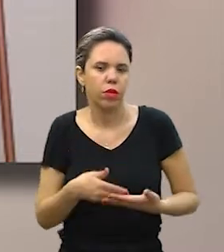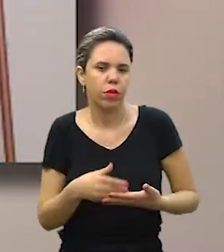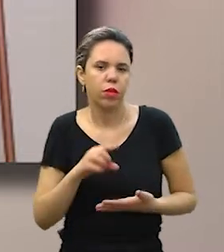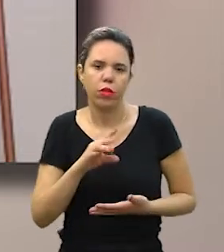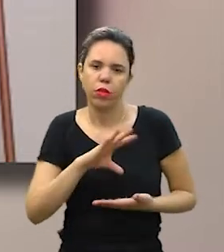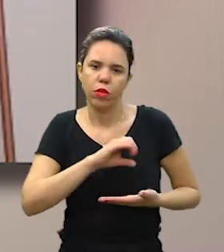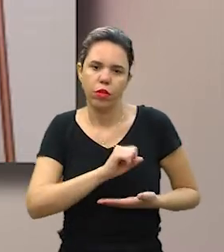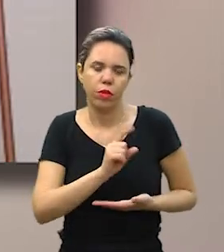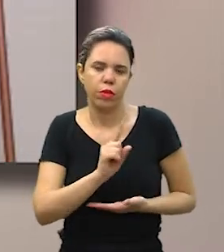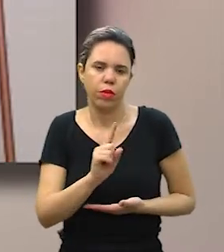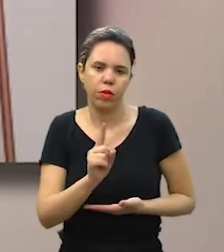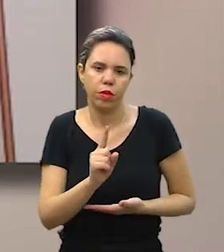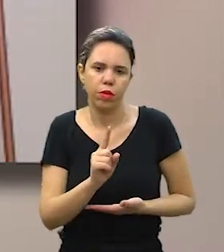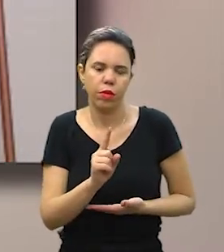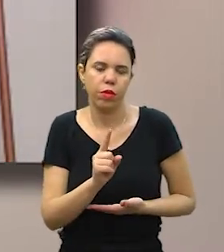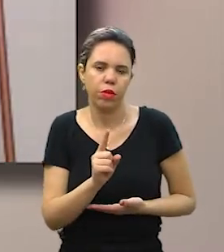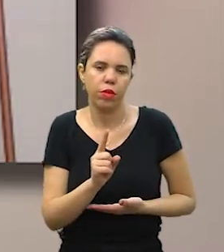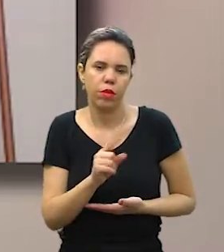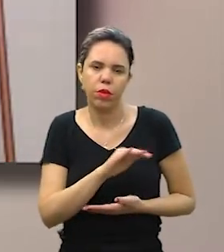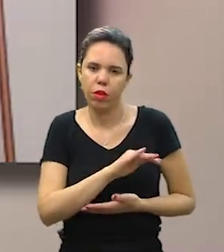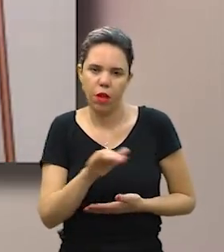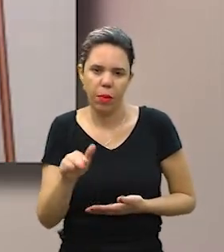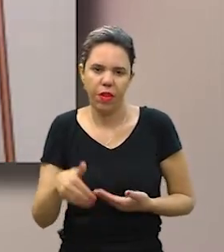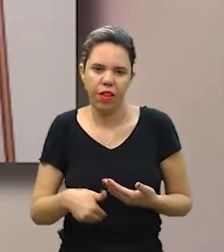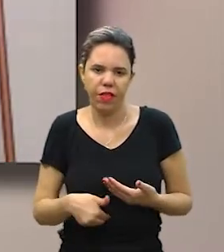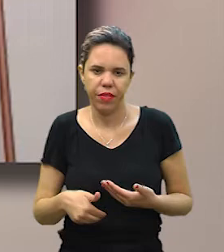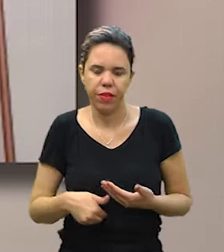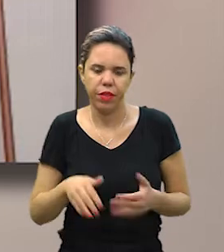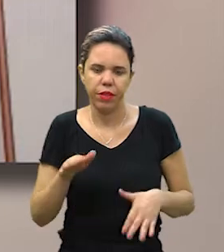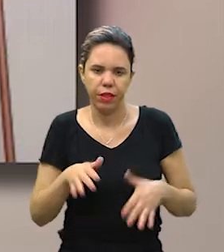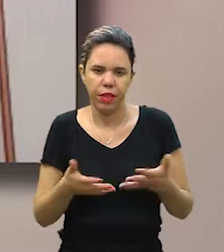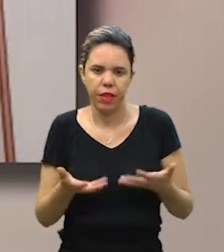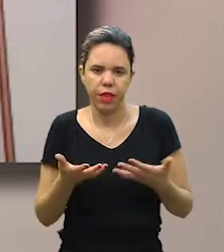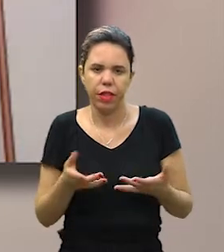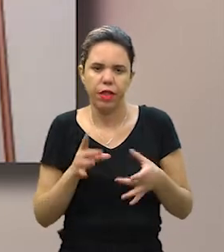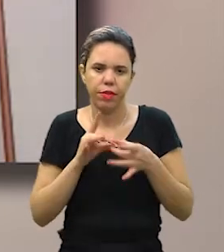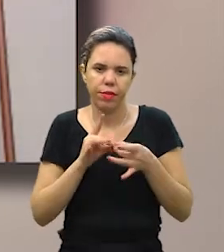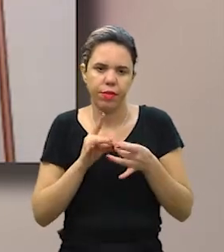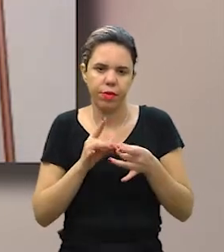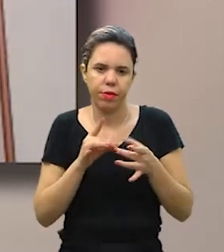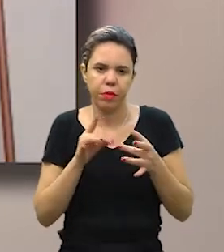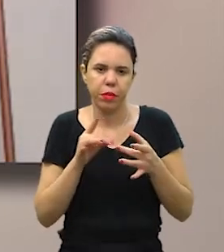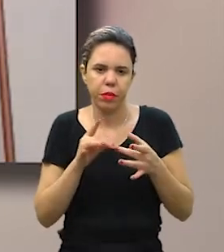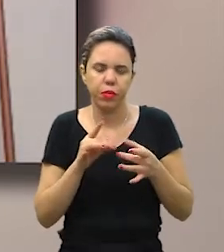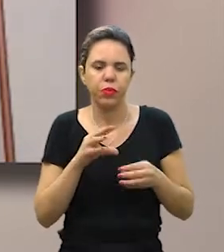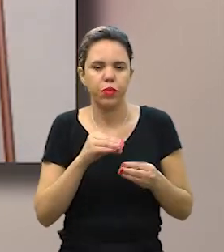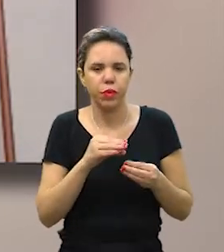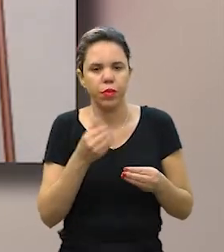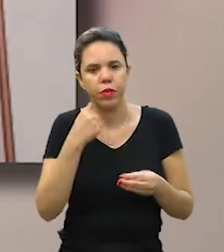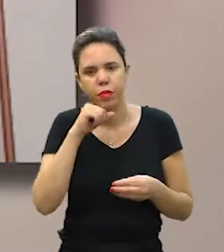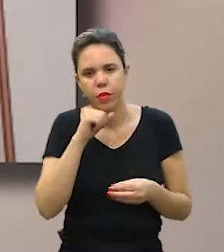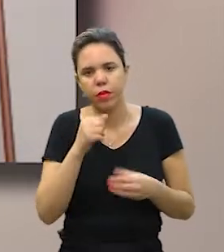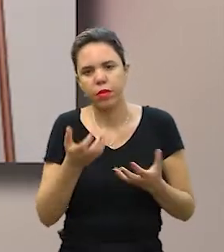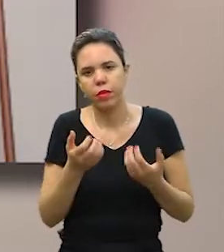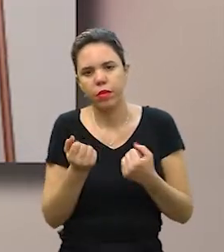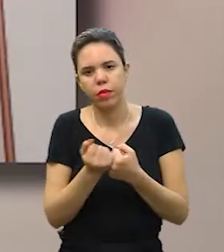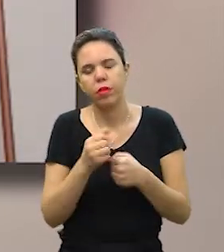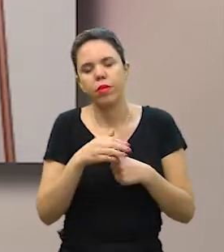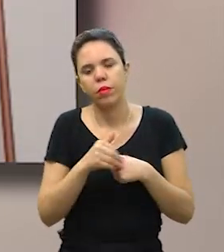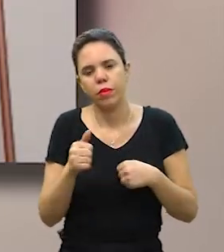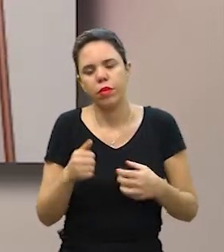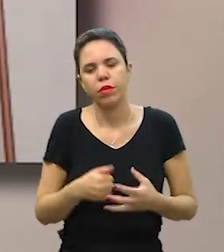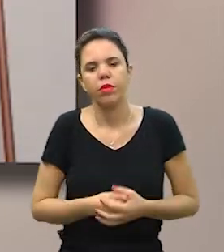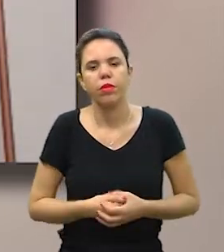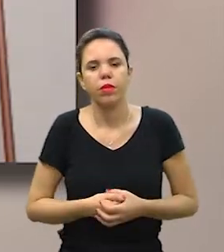está mamando para, digamos, matar a sua fome. Às vezes ele está ali chupetando o peito da mãe por um conforto.